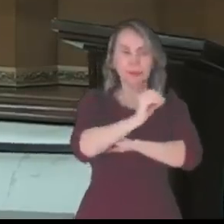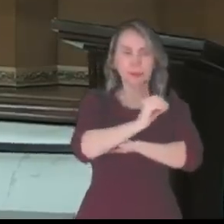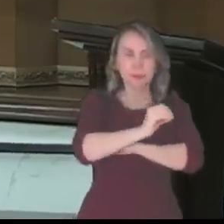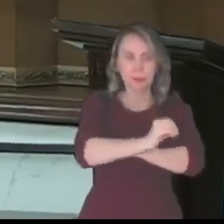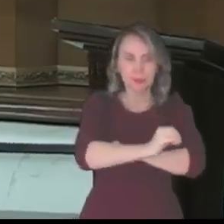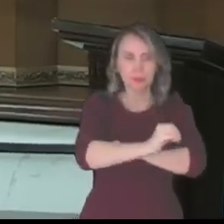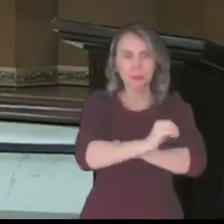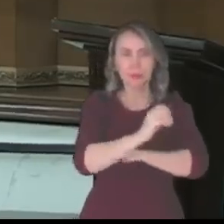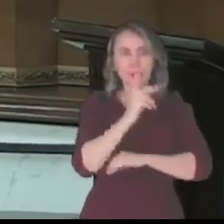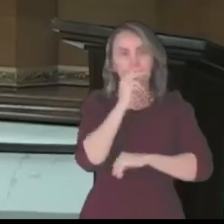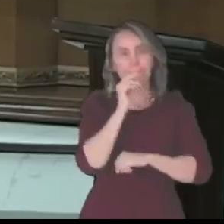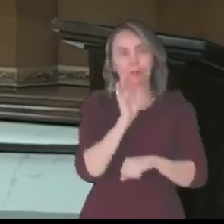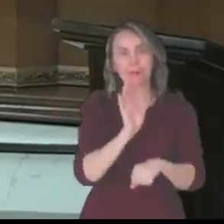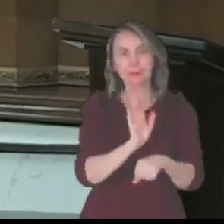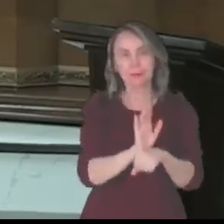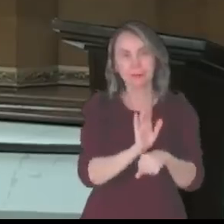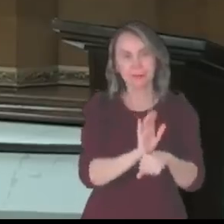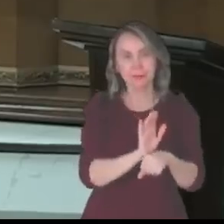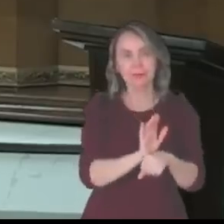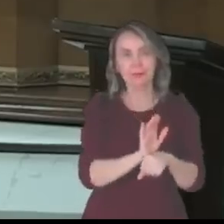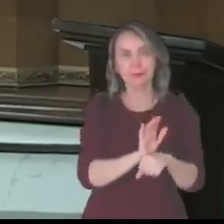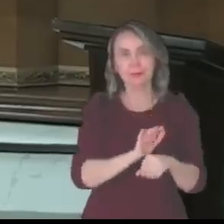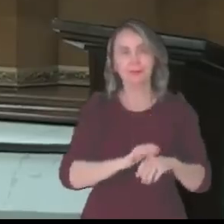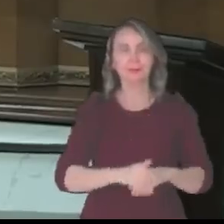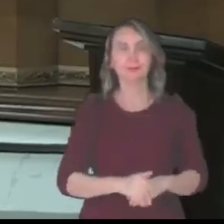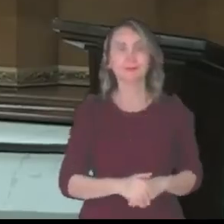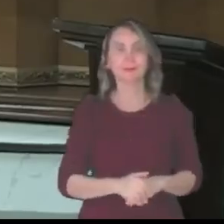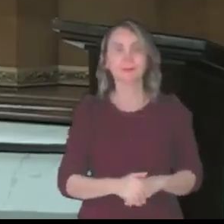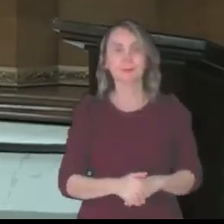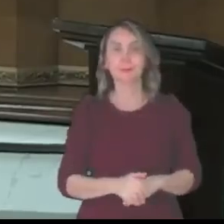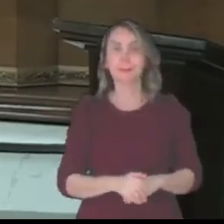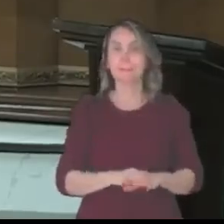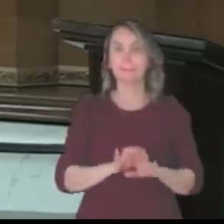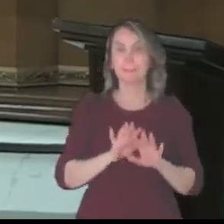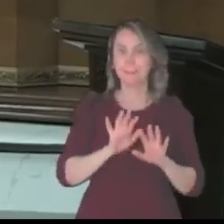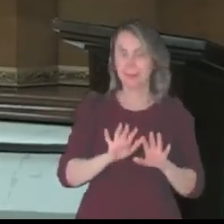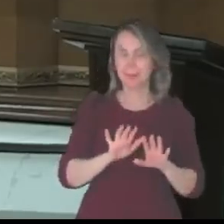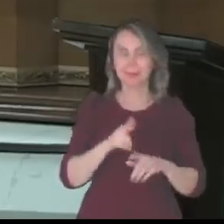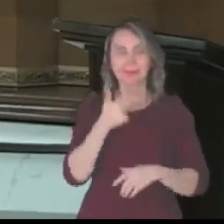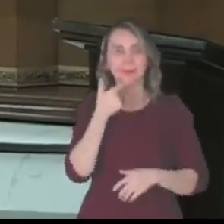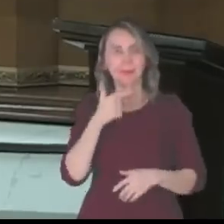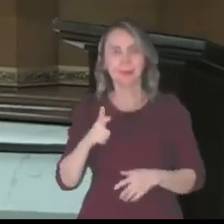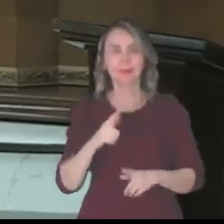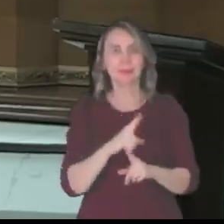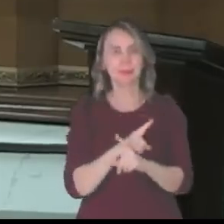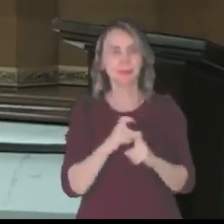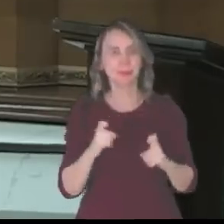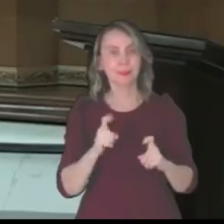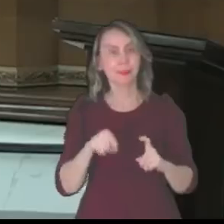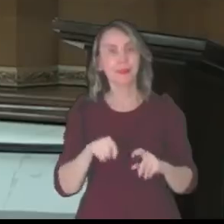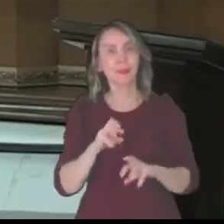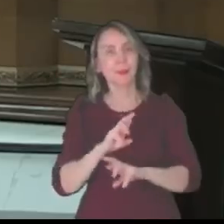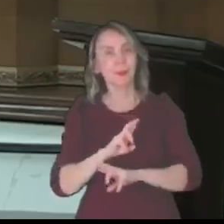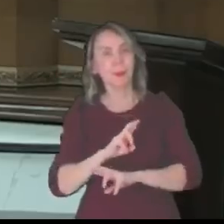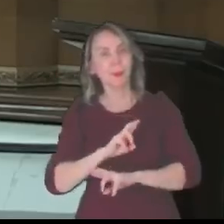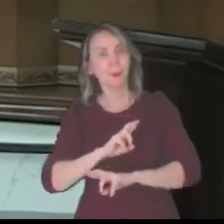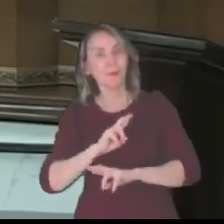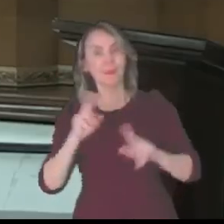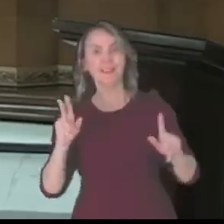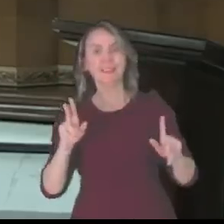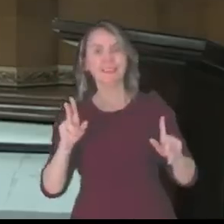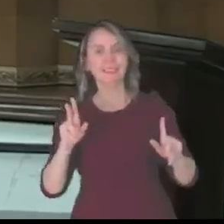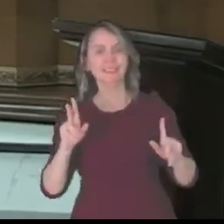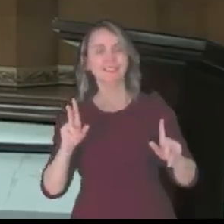refresque o dia e caiam as sombras só que no hebraico é exatamente o contrário é essa tradução